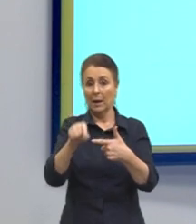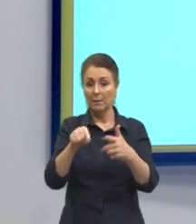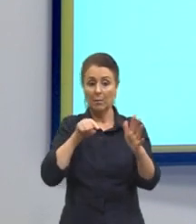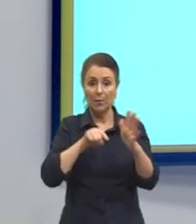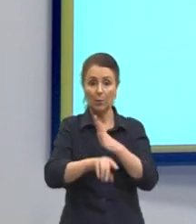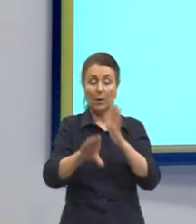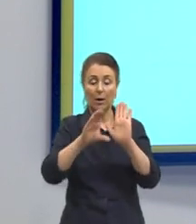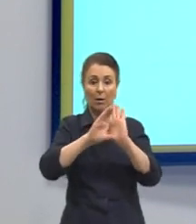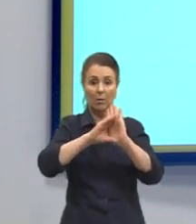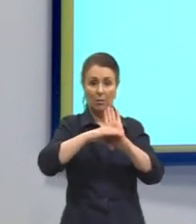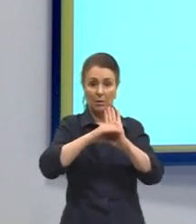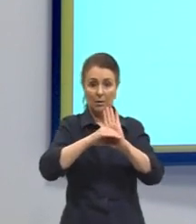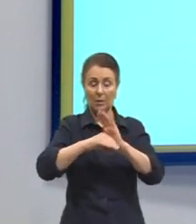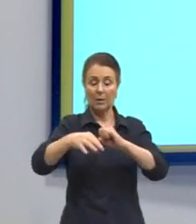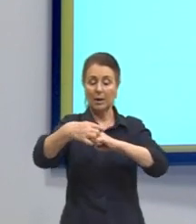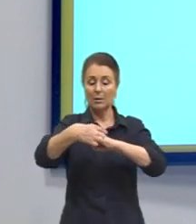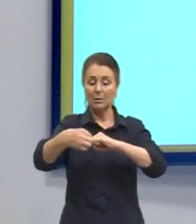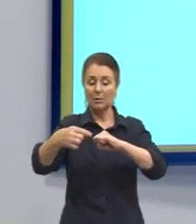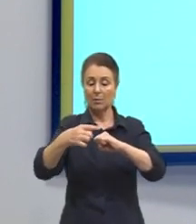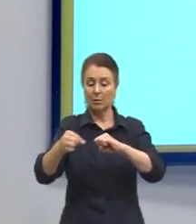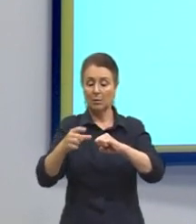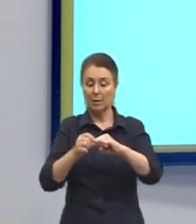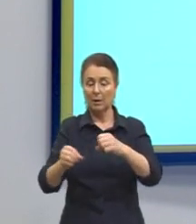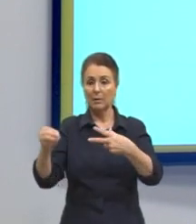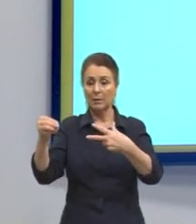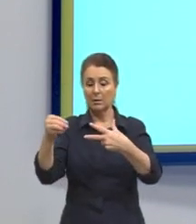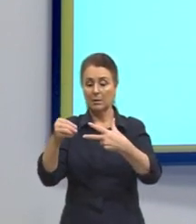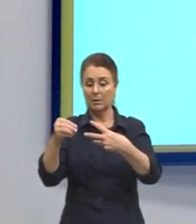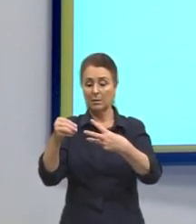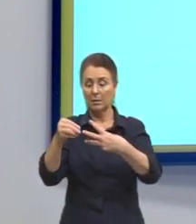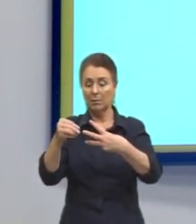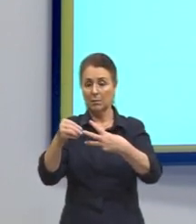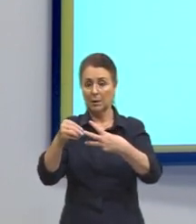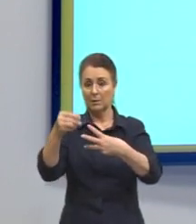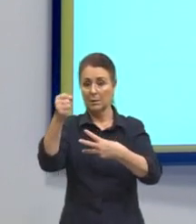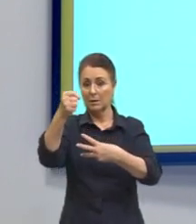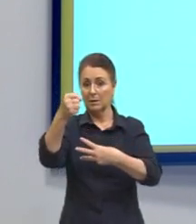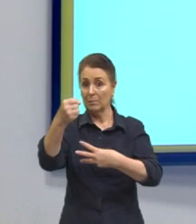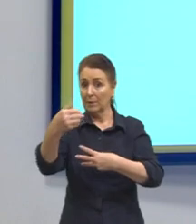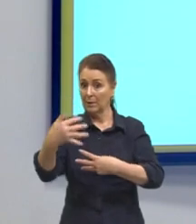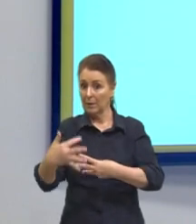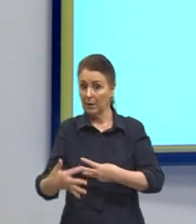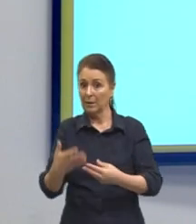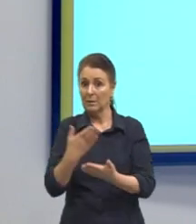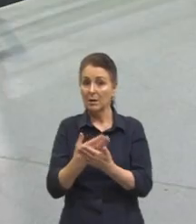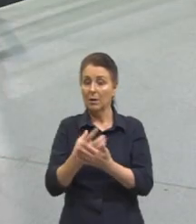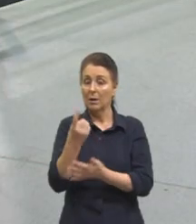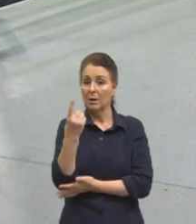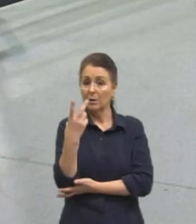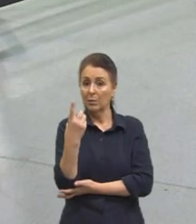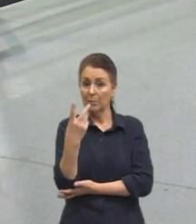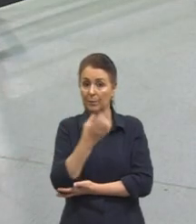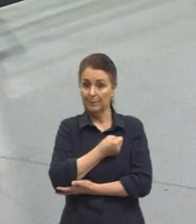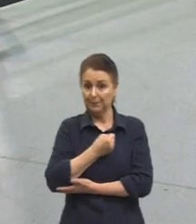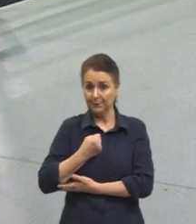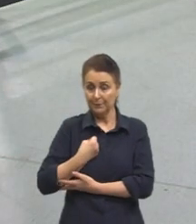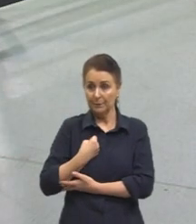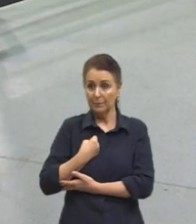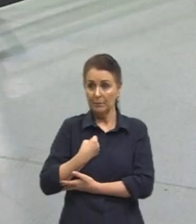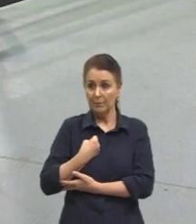sobre organelas celulares trabalhados na aula 12 eu acho que outra